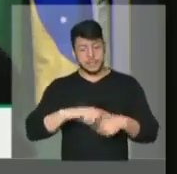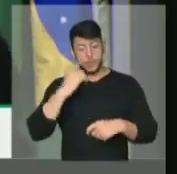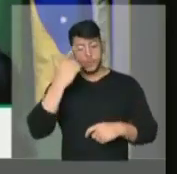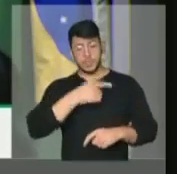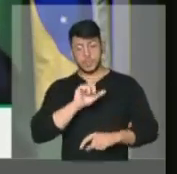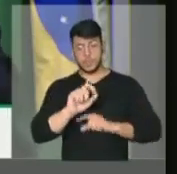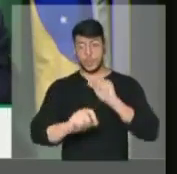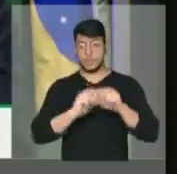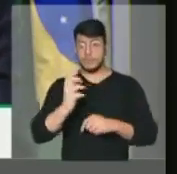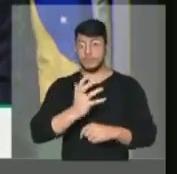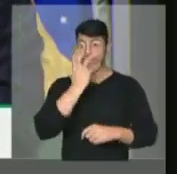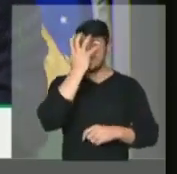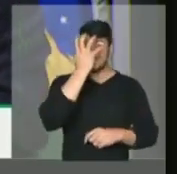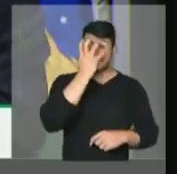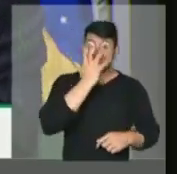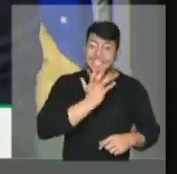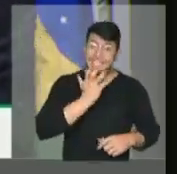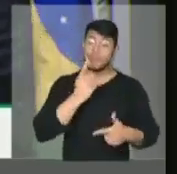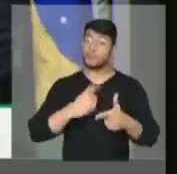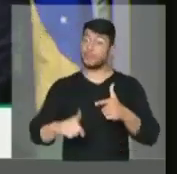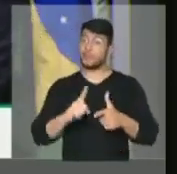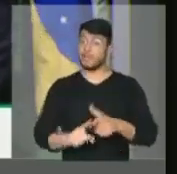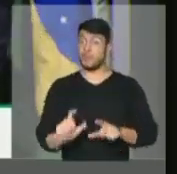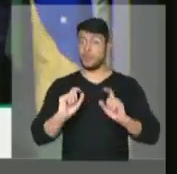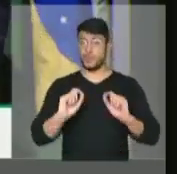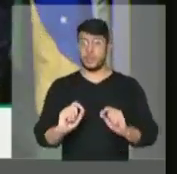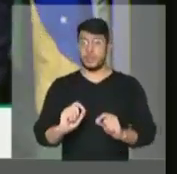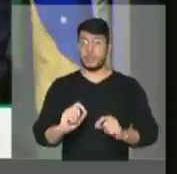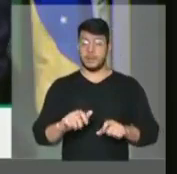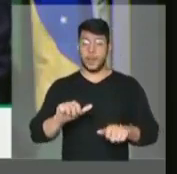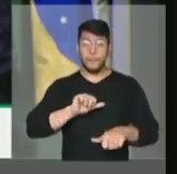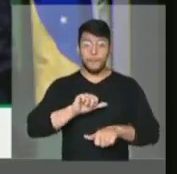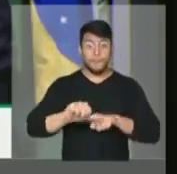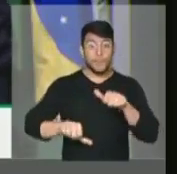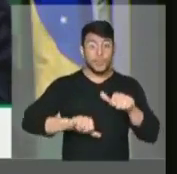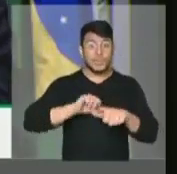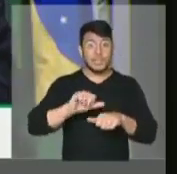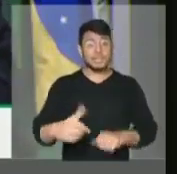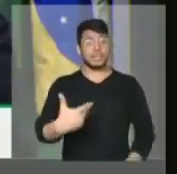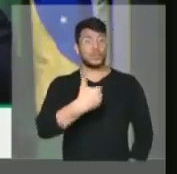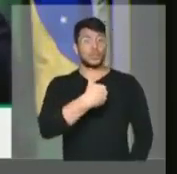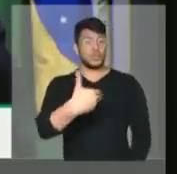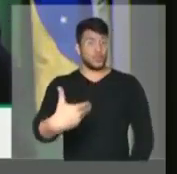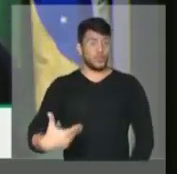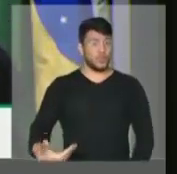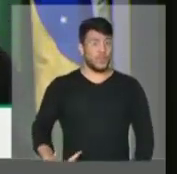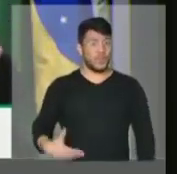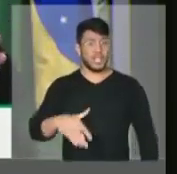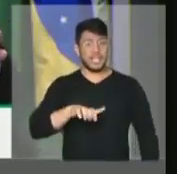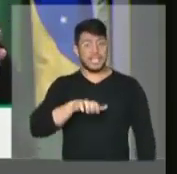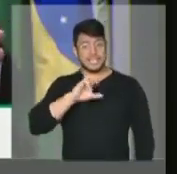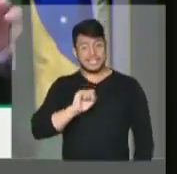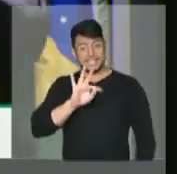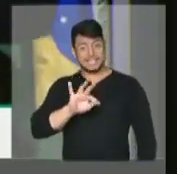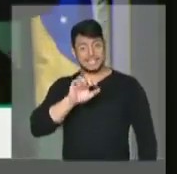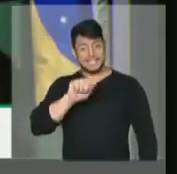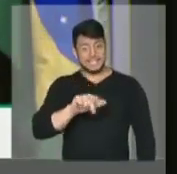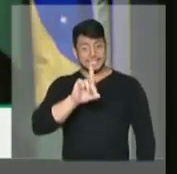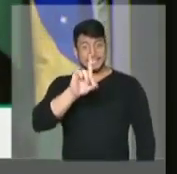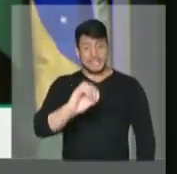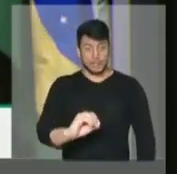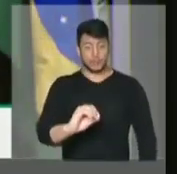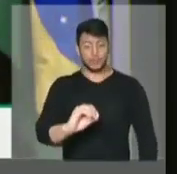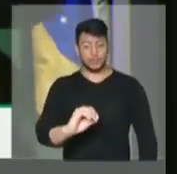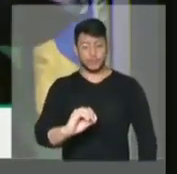um grave e sério problema, é a reforma do Estado brasileiro. E quando falo Estado,